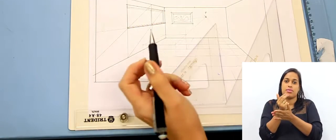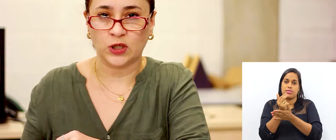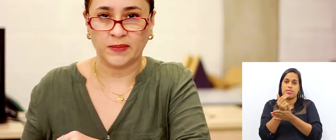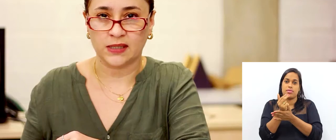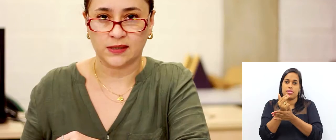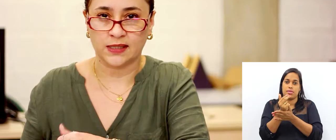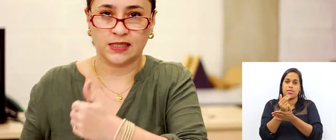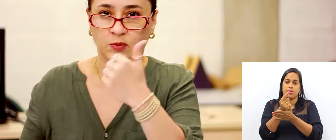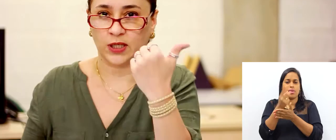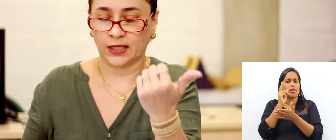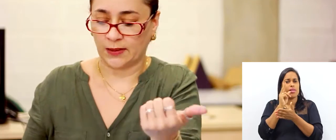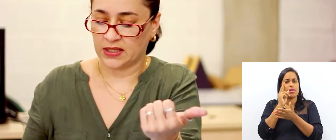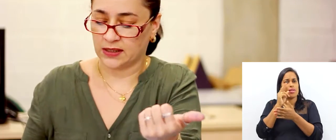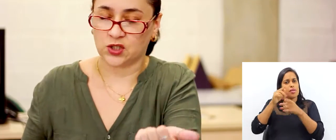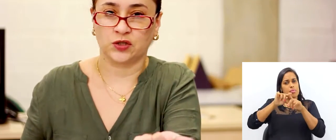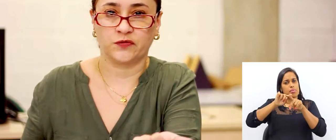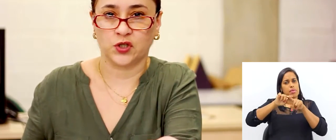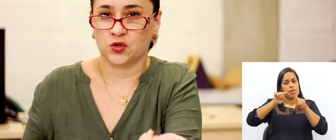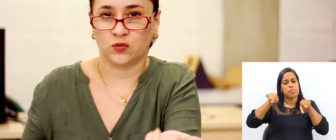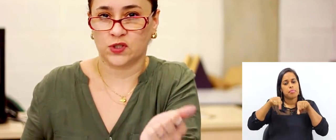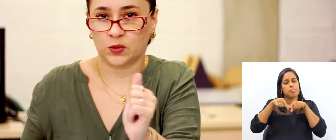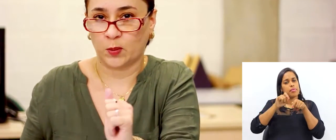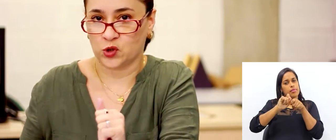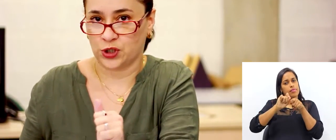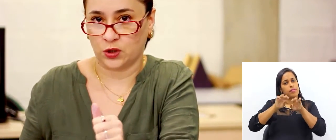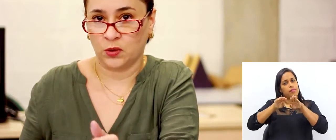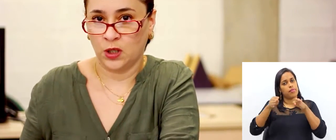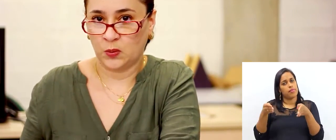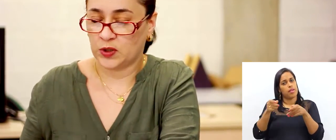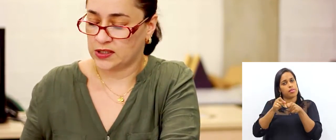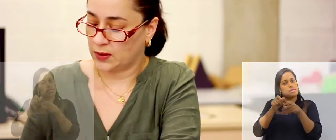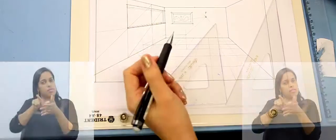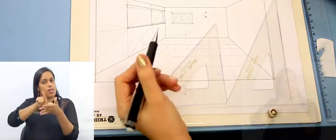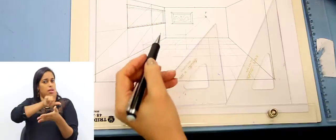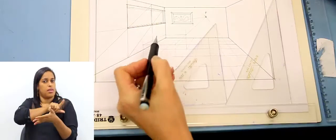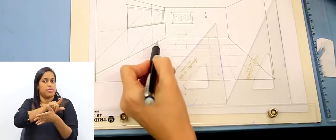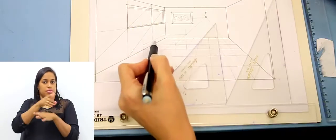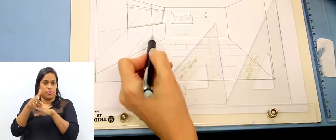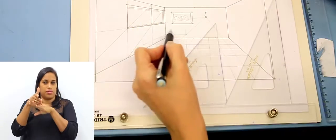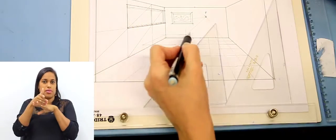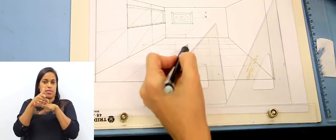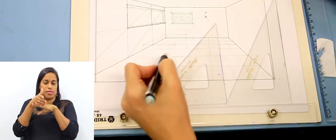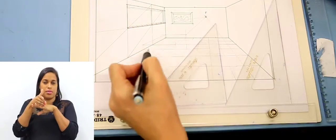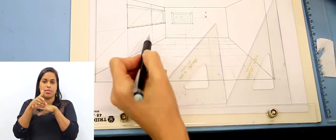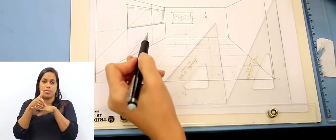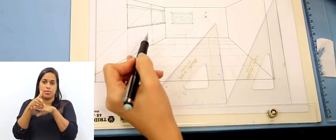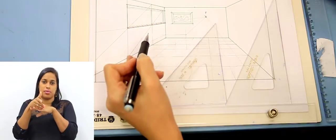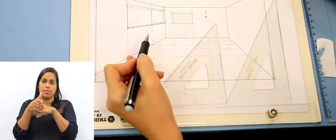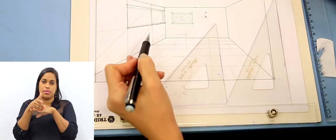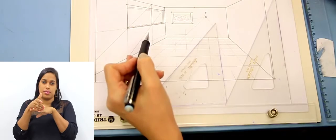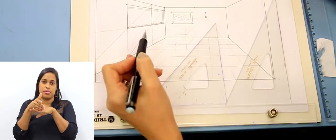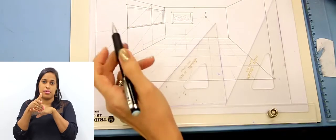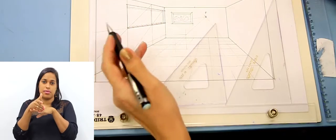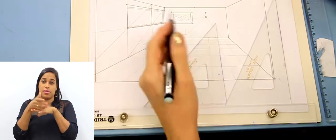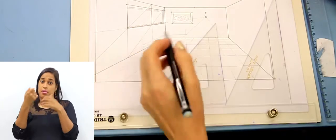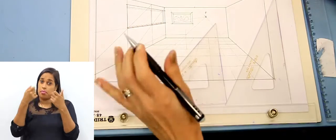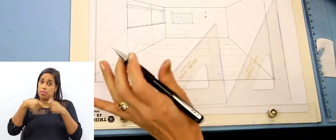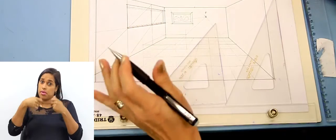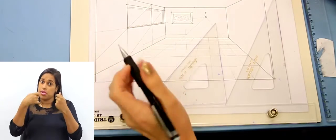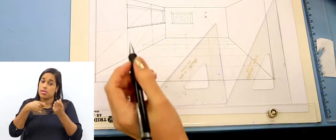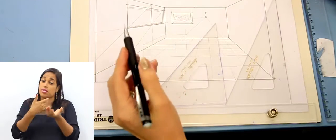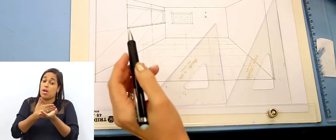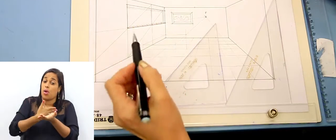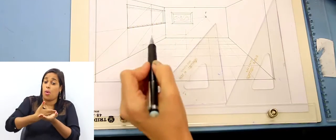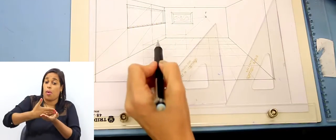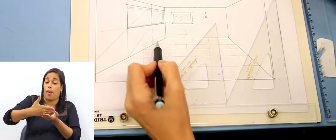desenho do tampo da mesa. É exemplo daquela mesa que a gente fez no sistema mongeano, por exemplo. Você tem que partir de um quadrilátero. Então, nada